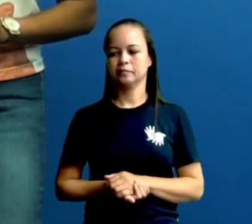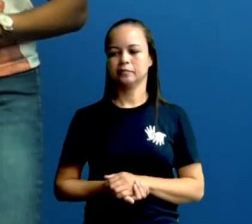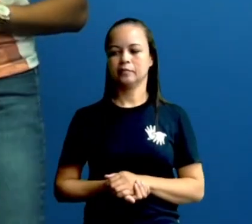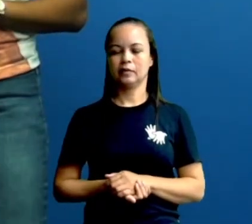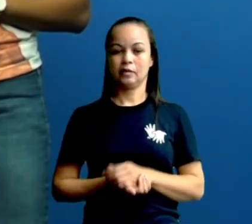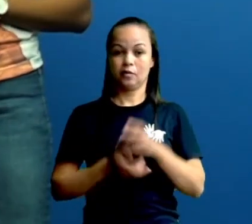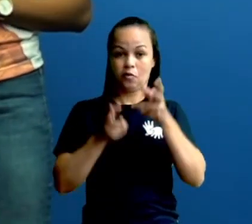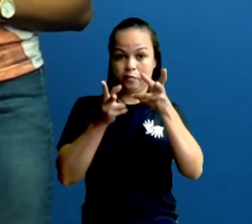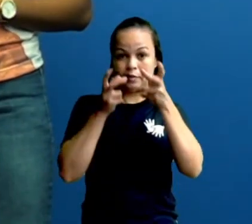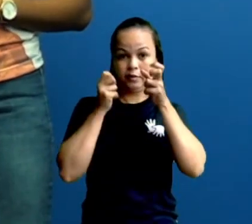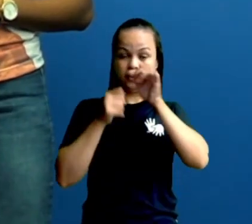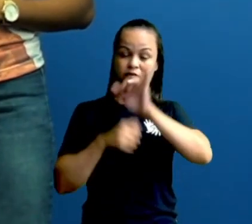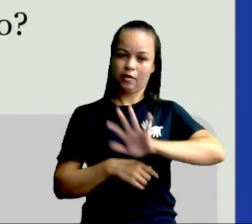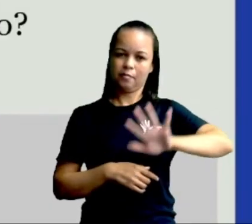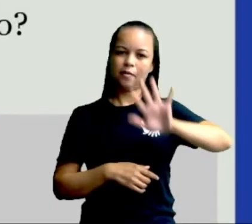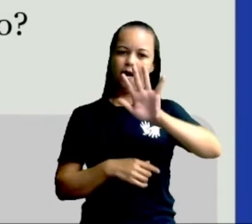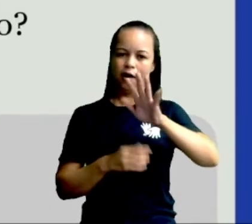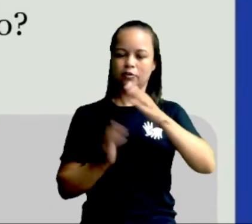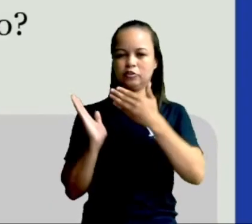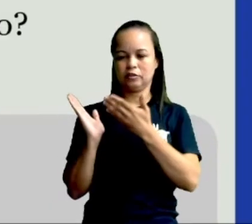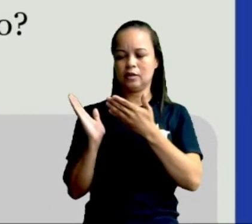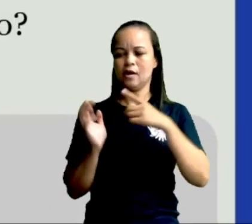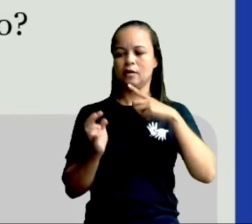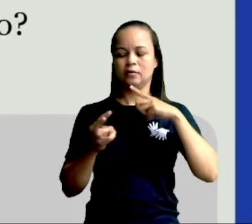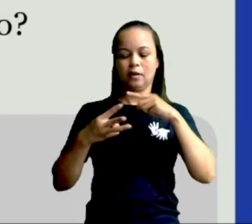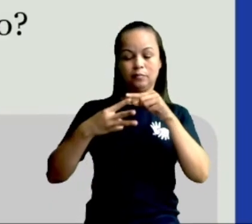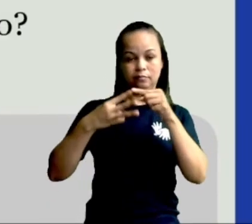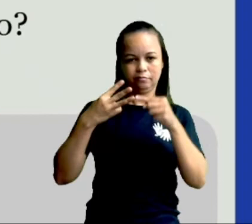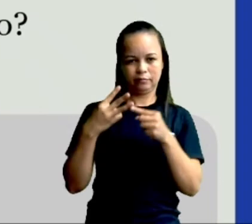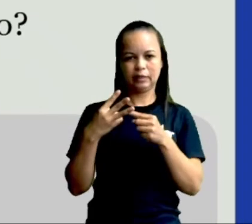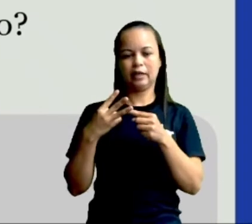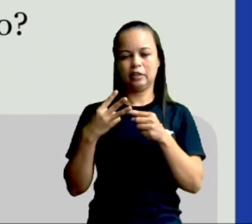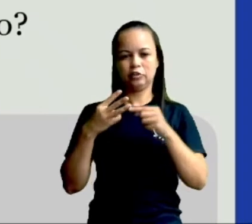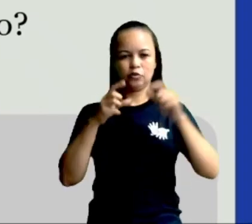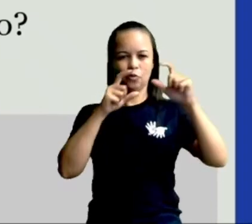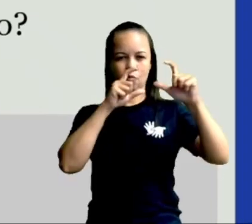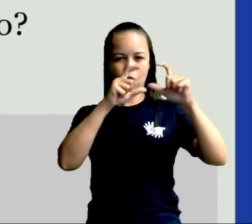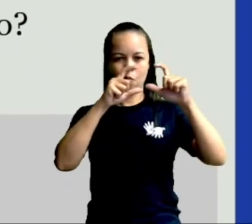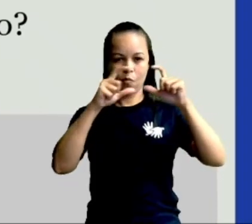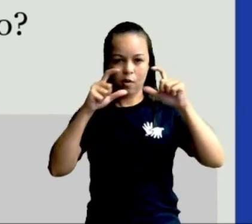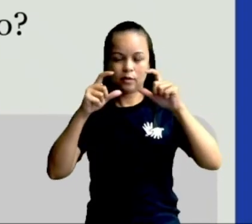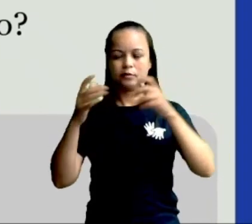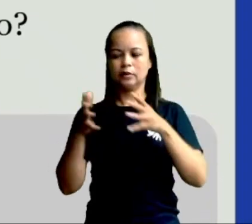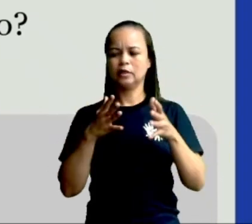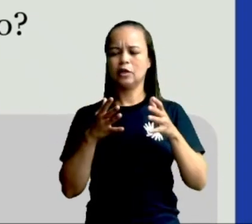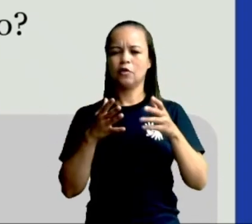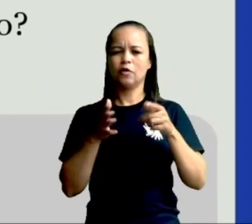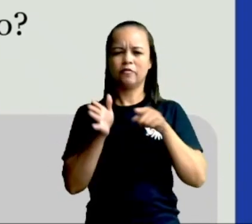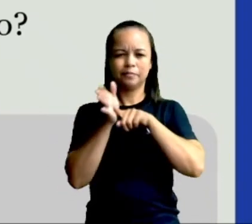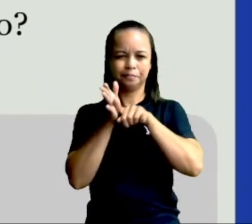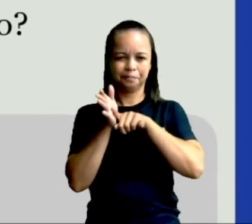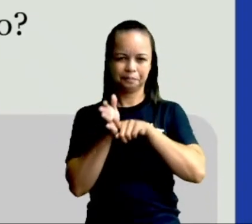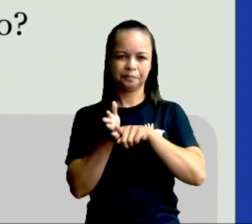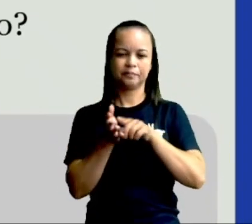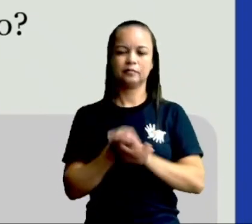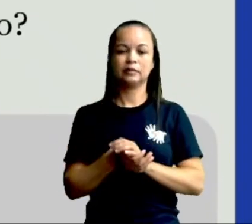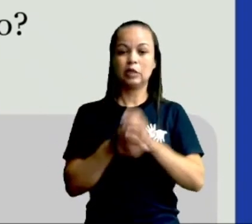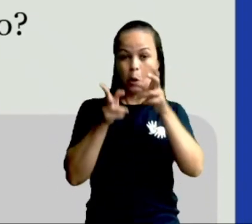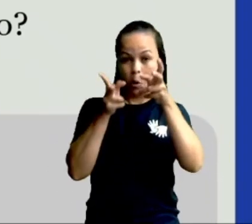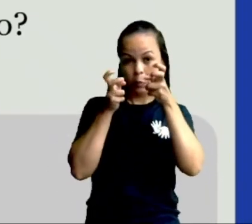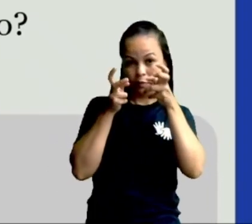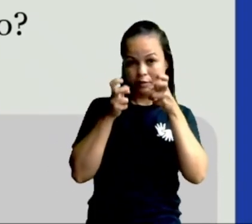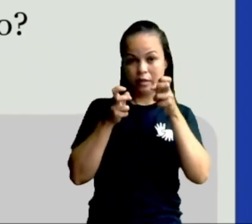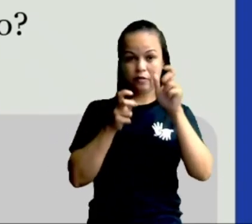observa bem essa imagem, tá? Temos 3 imagens aí, 3 quadrinhos, e a gente vai analisar. Observa